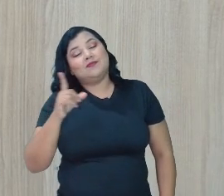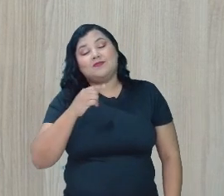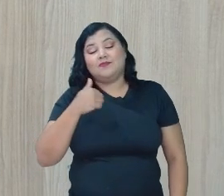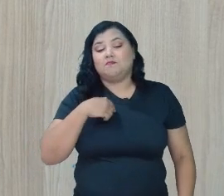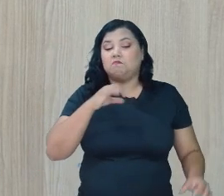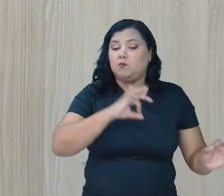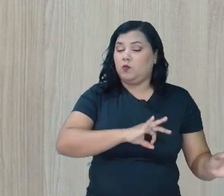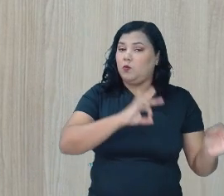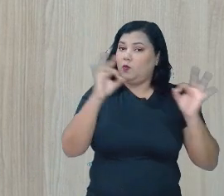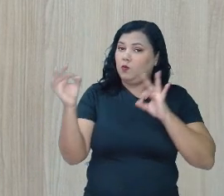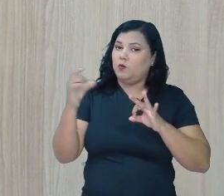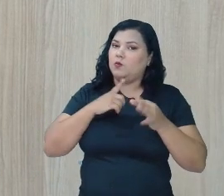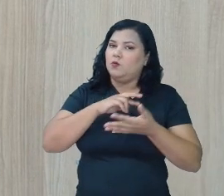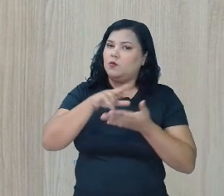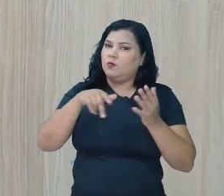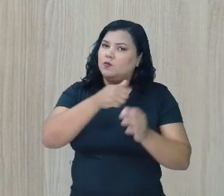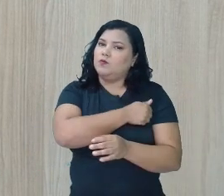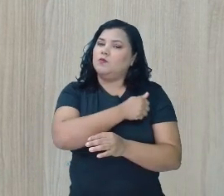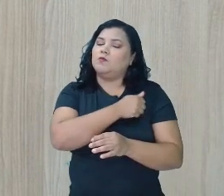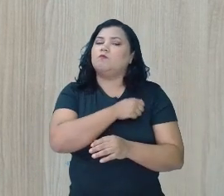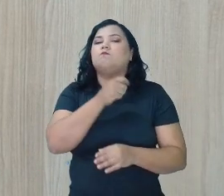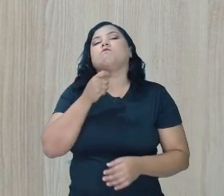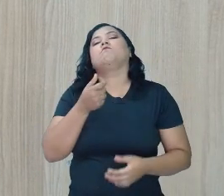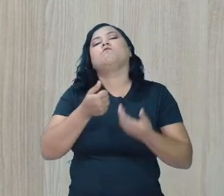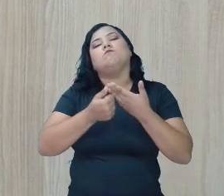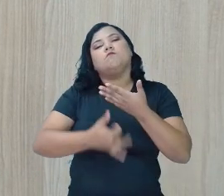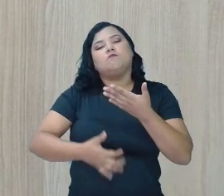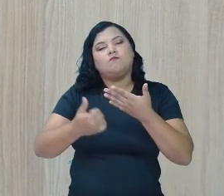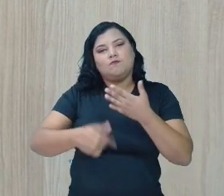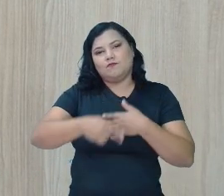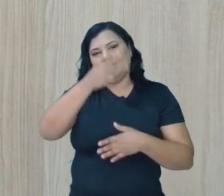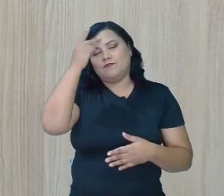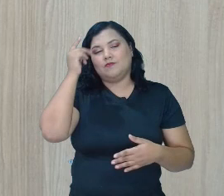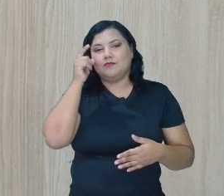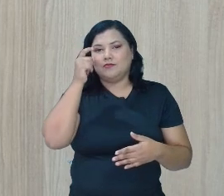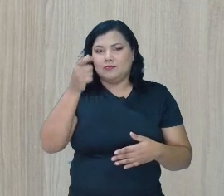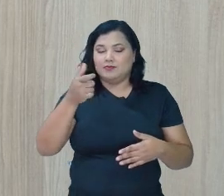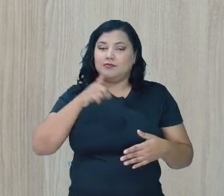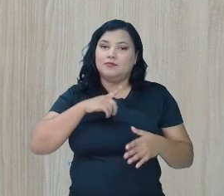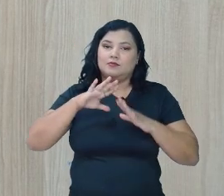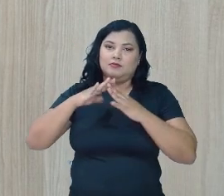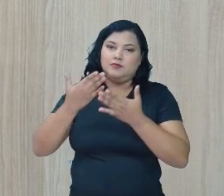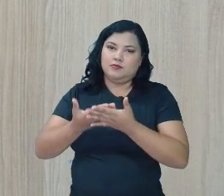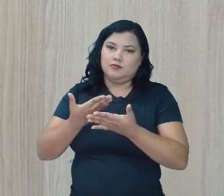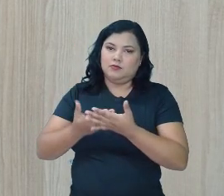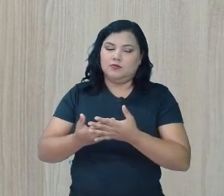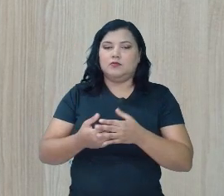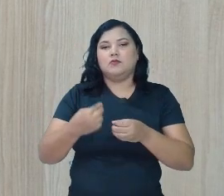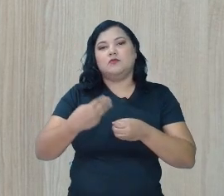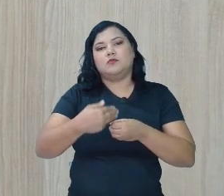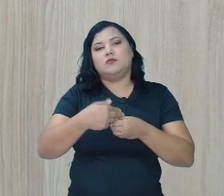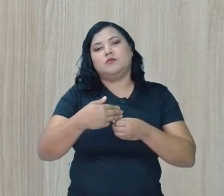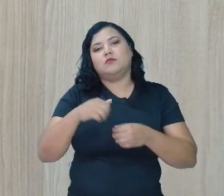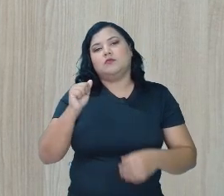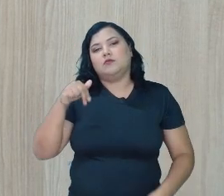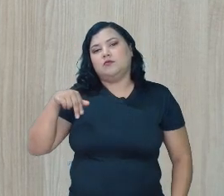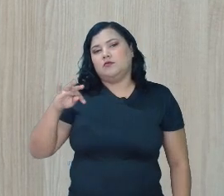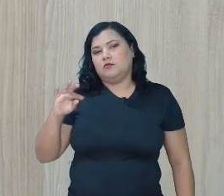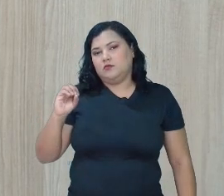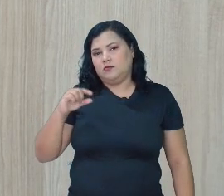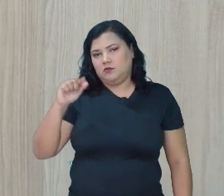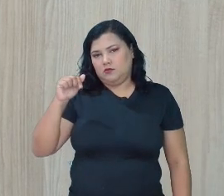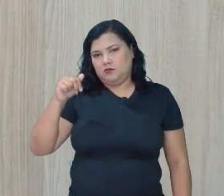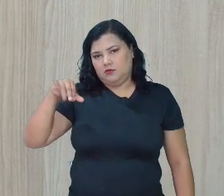tem muita gente no chat, viu? Muita gente super interessada na sua aula. A gente tem a Escola Municipal Antônio Heráclito do Rego aqui acompanhando a